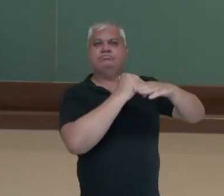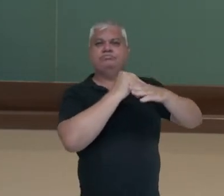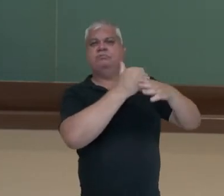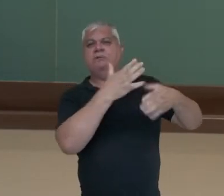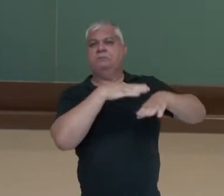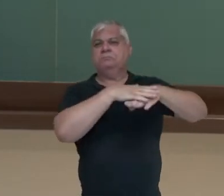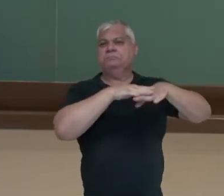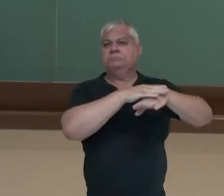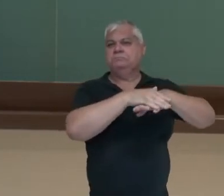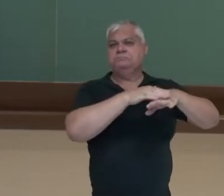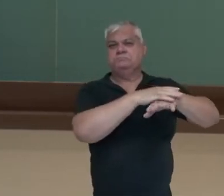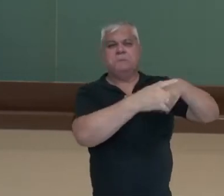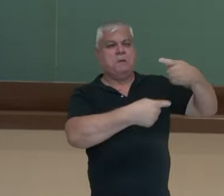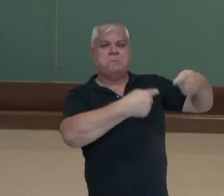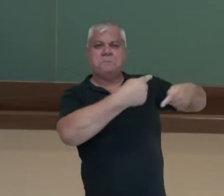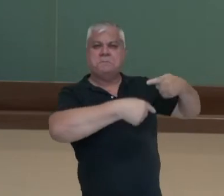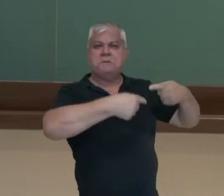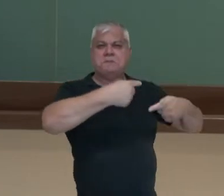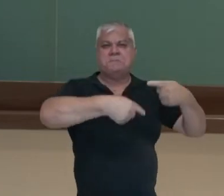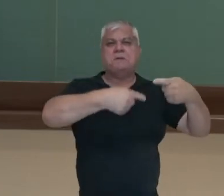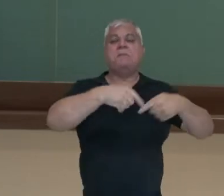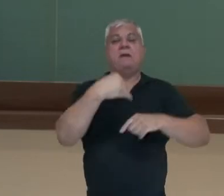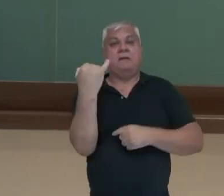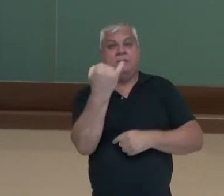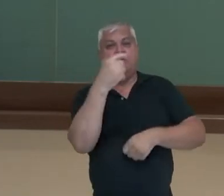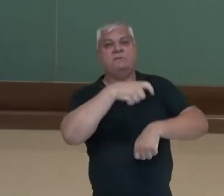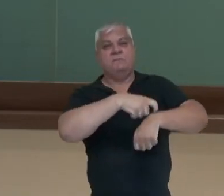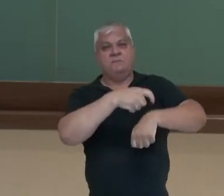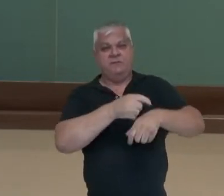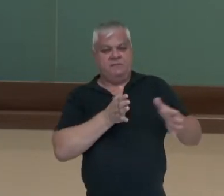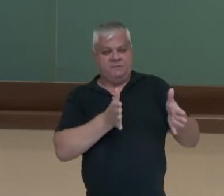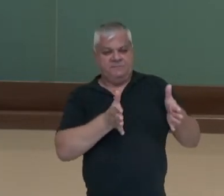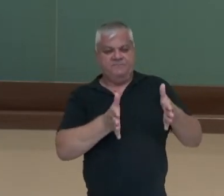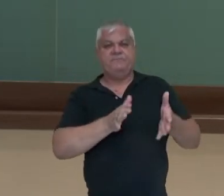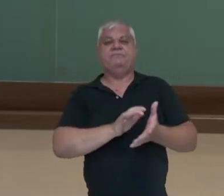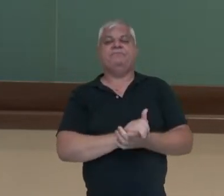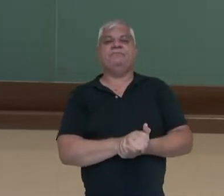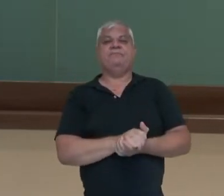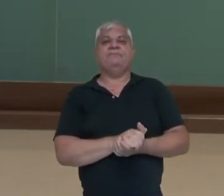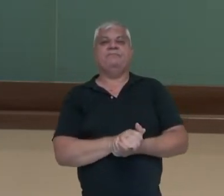né? Então essa é a importância desse momento.